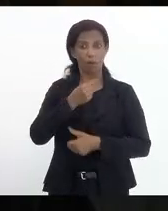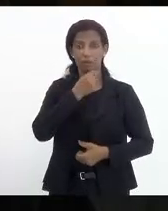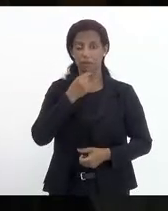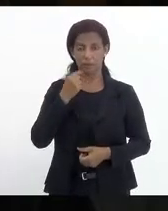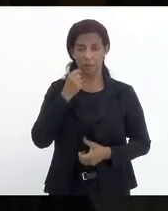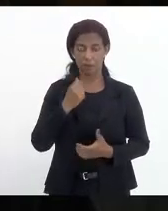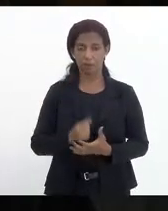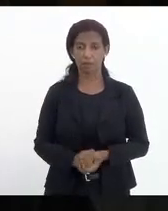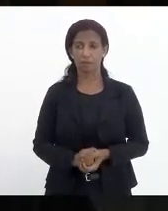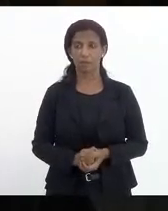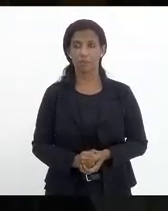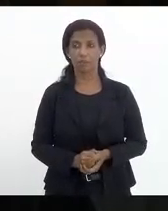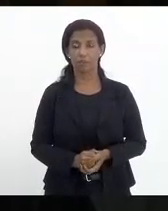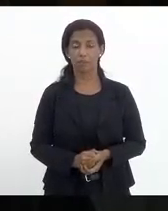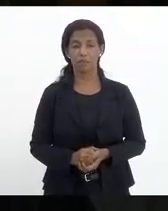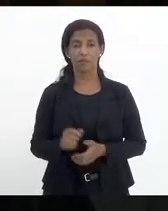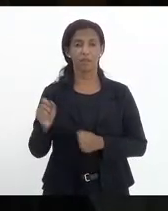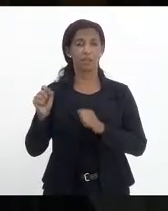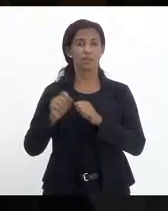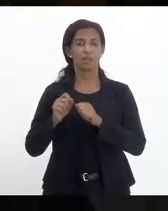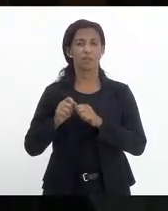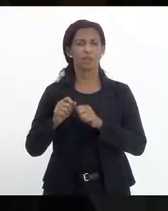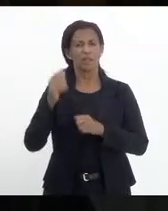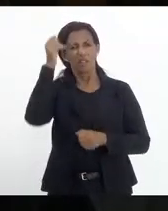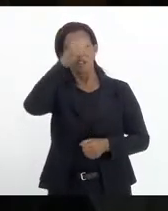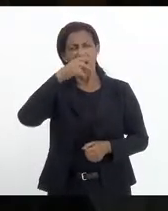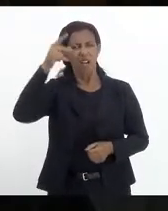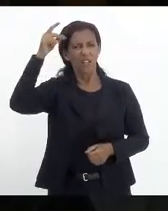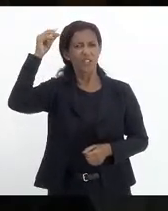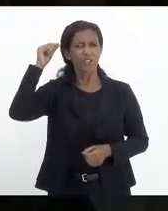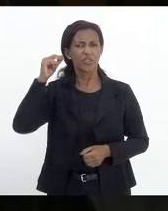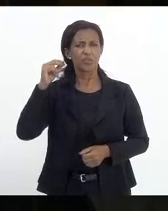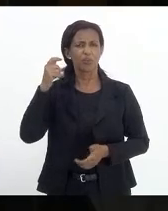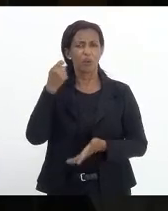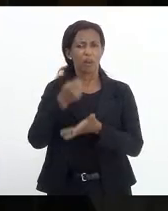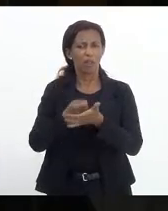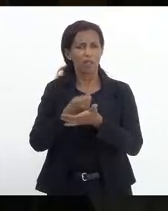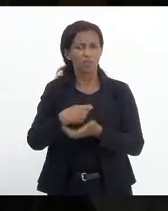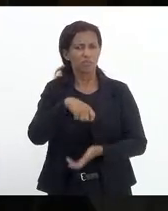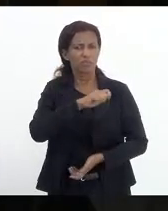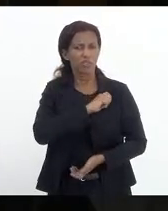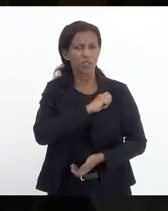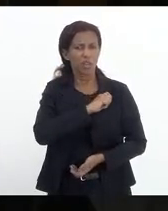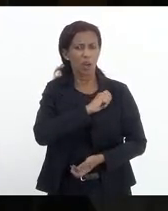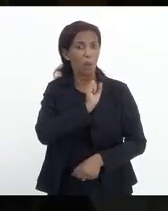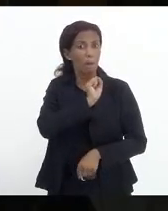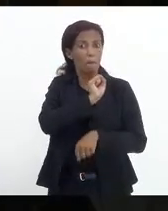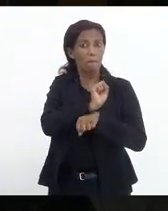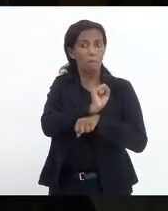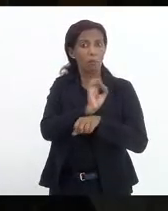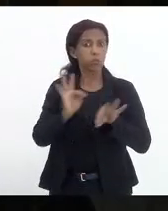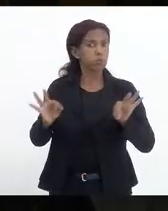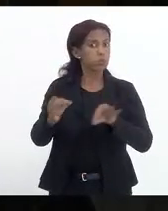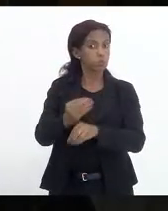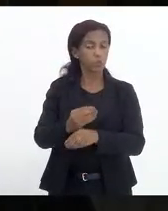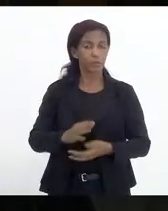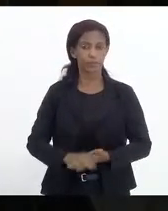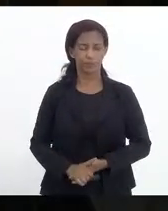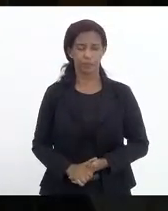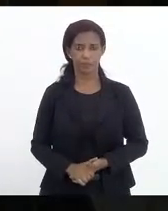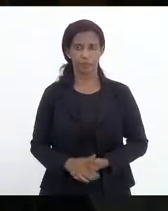setembro que se fez o antigo regime de recuperação fiscal e congelou tudo